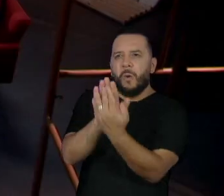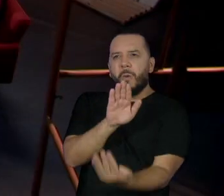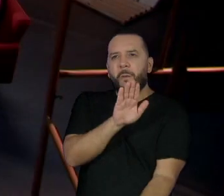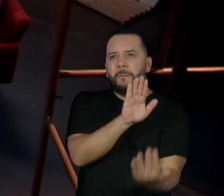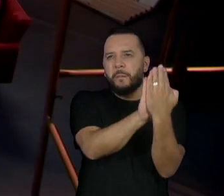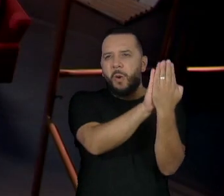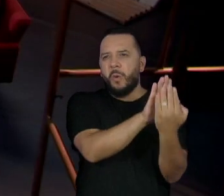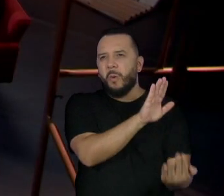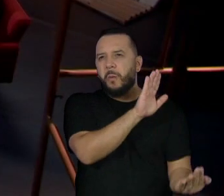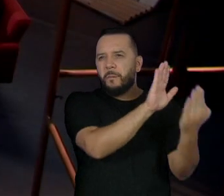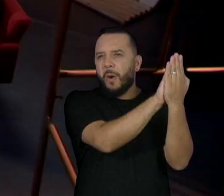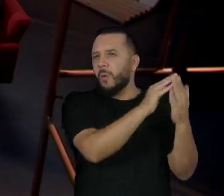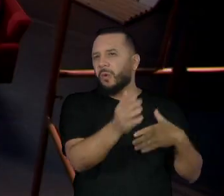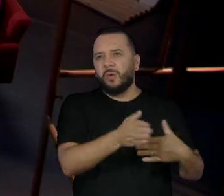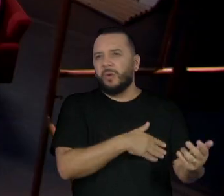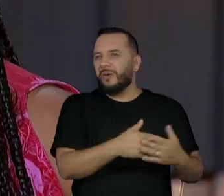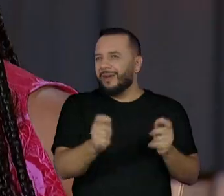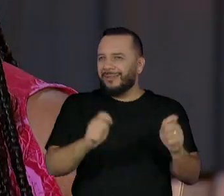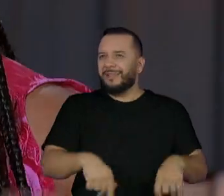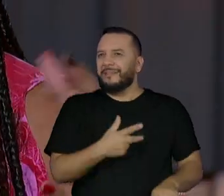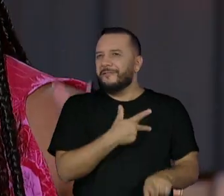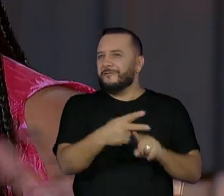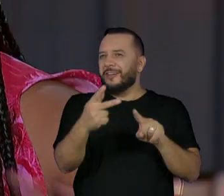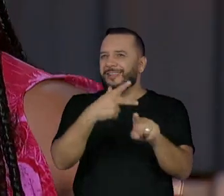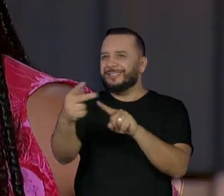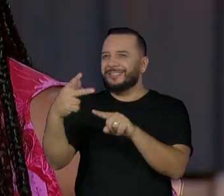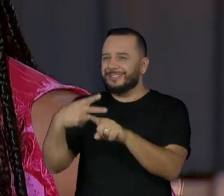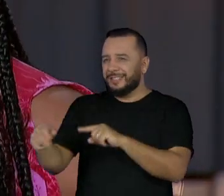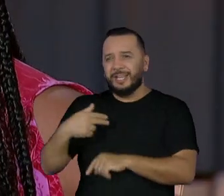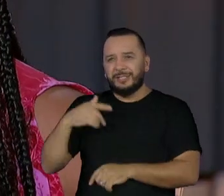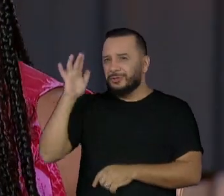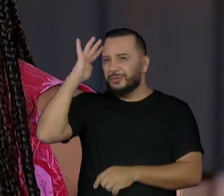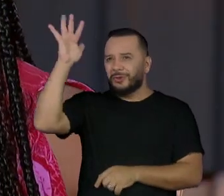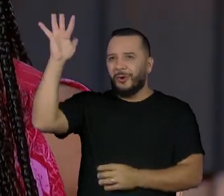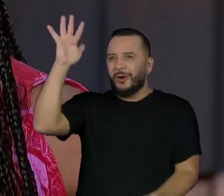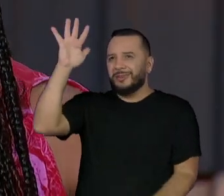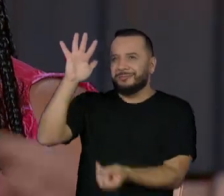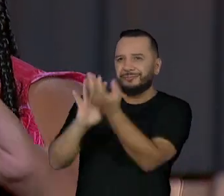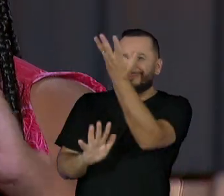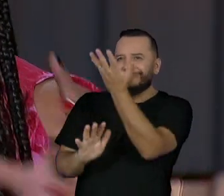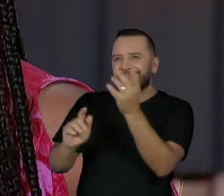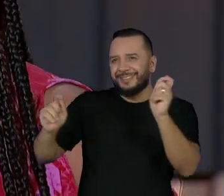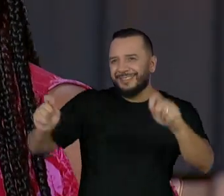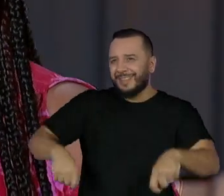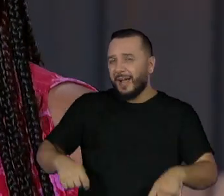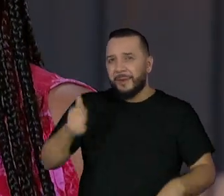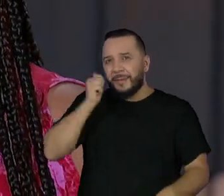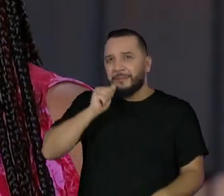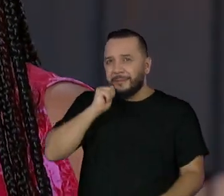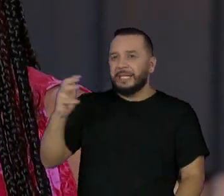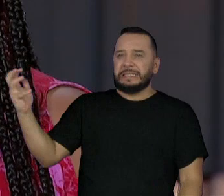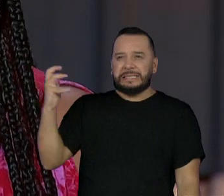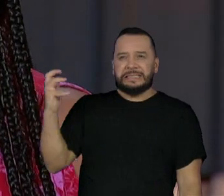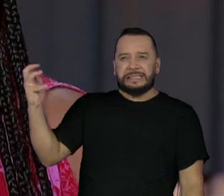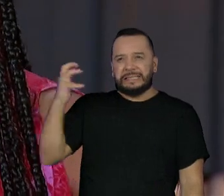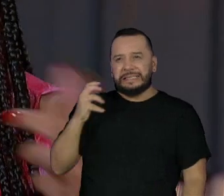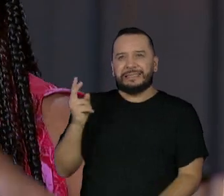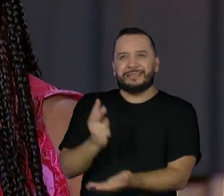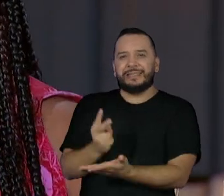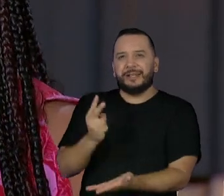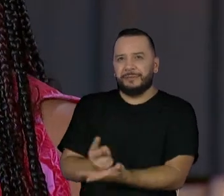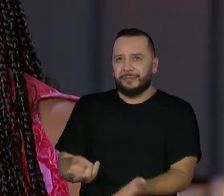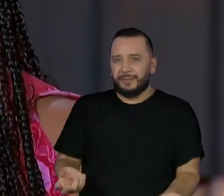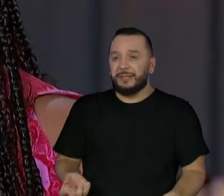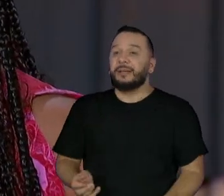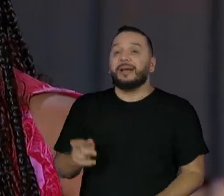gente pode vencer qualquer coisa e os seus sonhos podem se realizar, assim, sabe? Ela sempre significou isso muito, assim. Por mais que ela